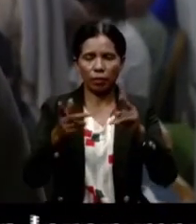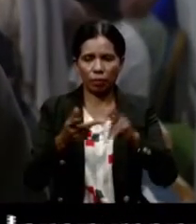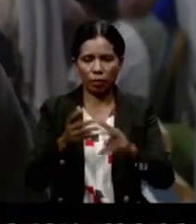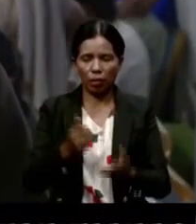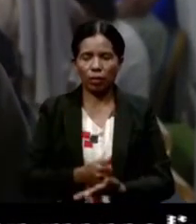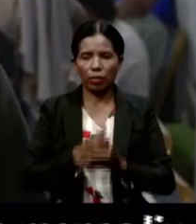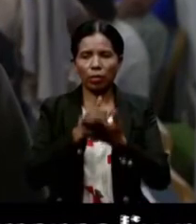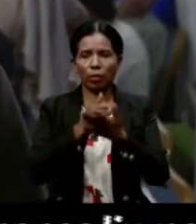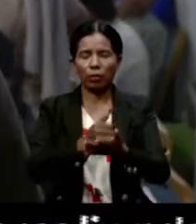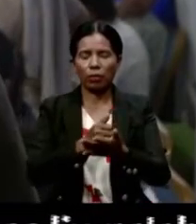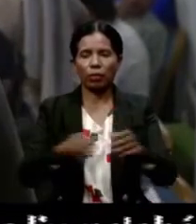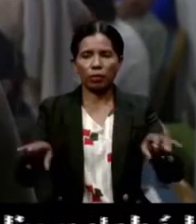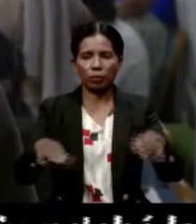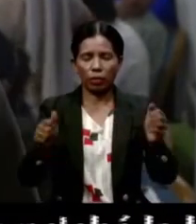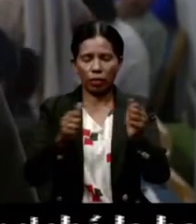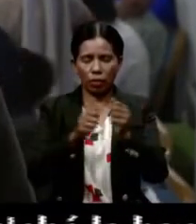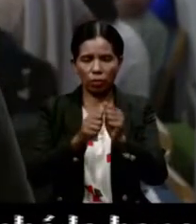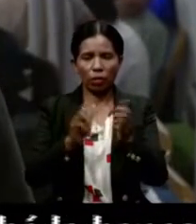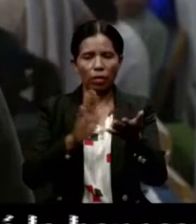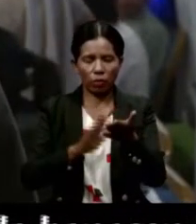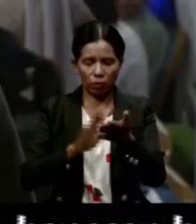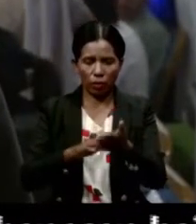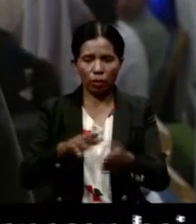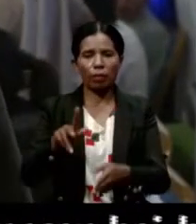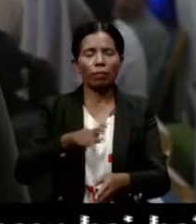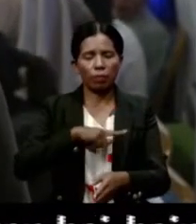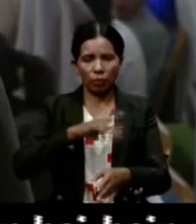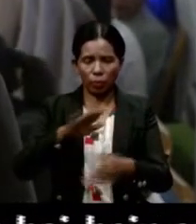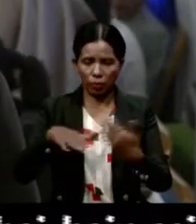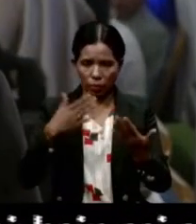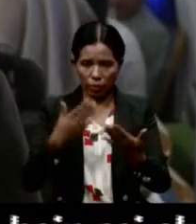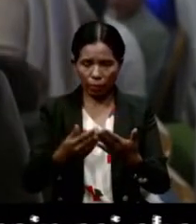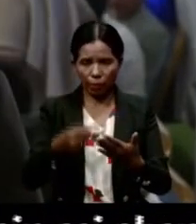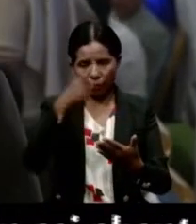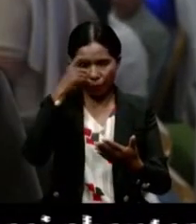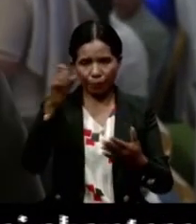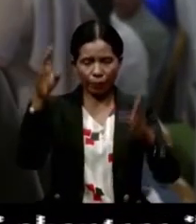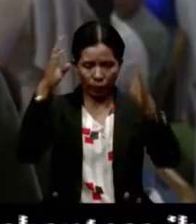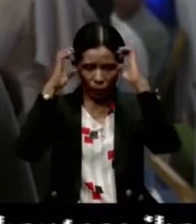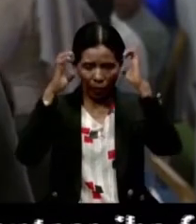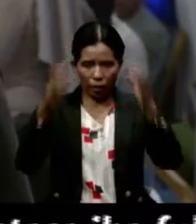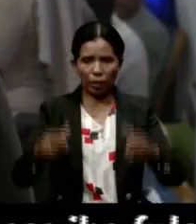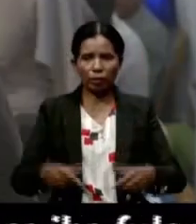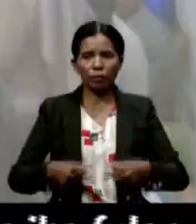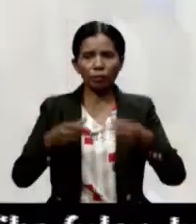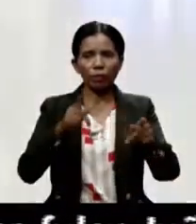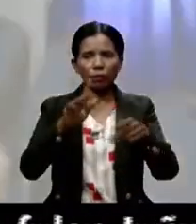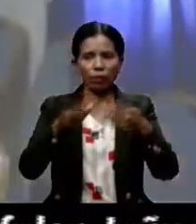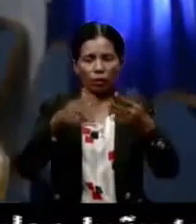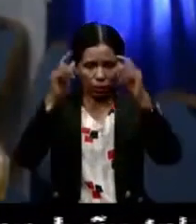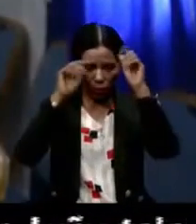mos bacanar nessa fundação Cira, ba reitor Cira, tamba a no educação ne befone ba timoroan